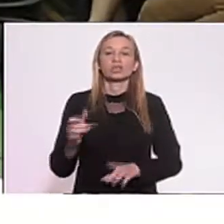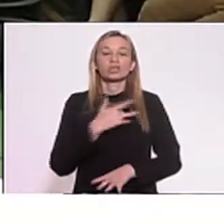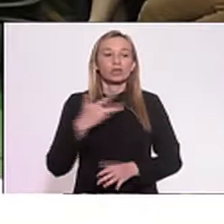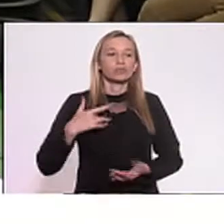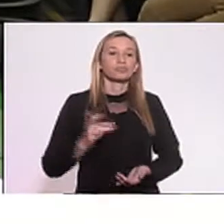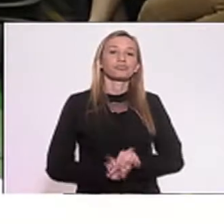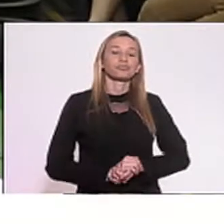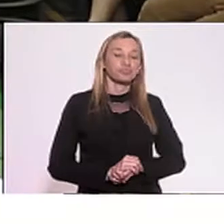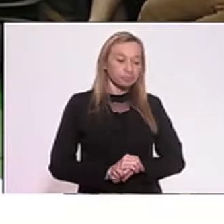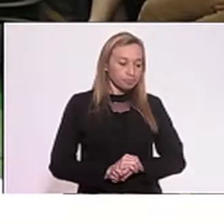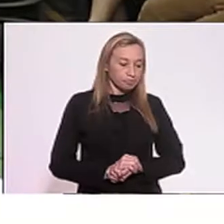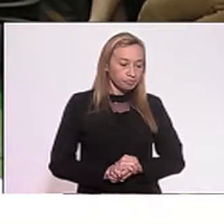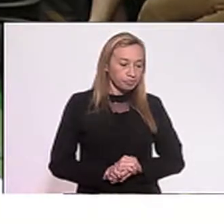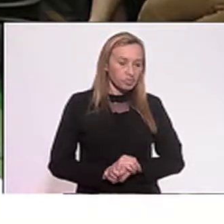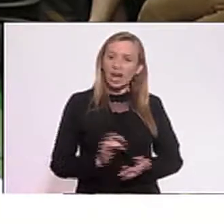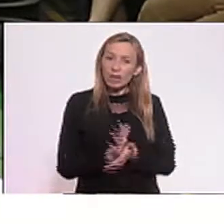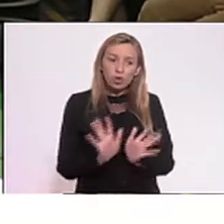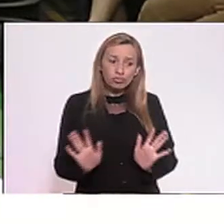Recomenda-se,